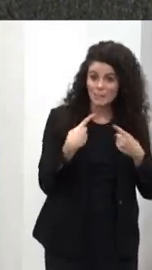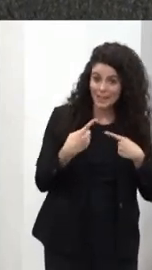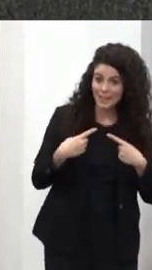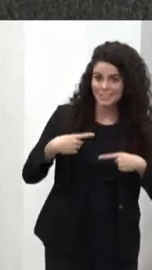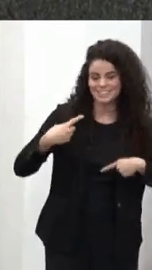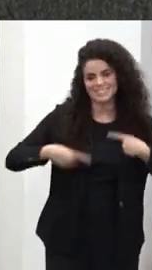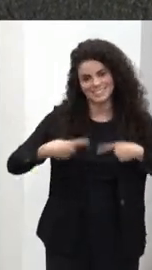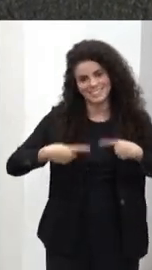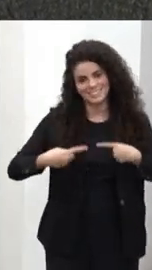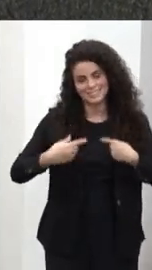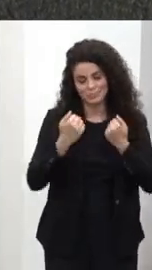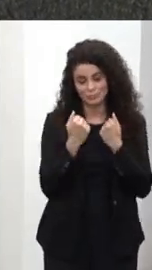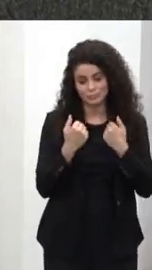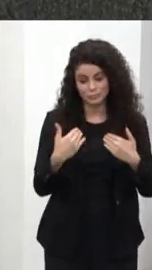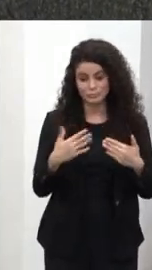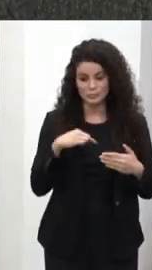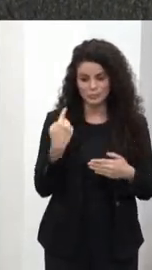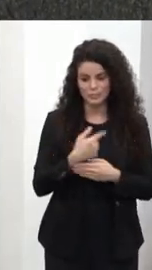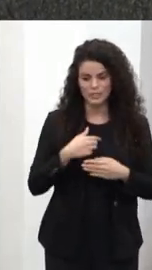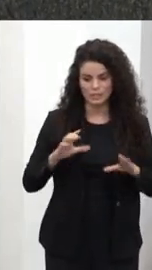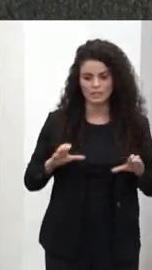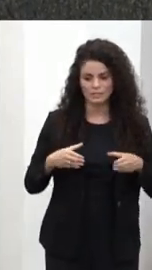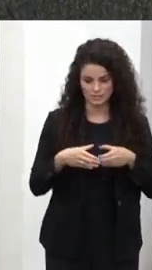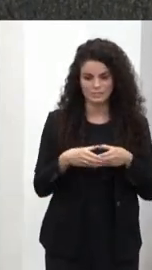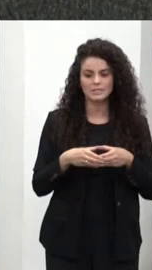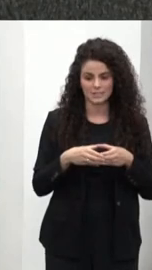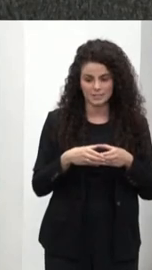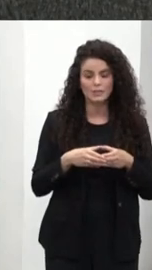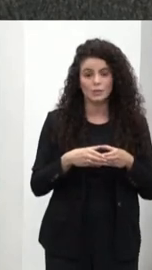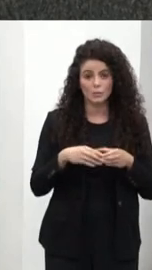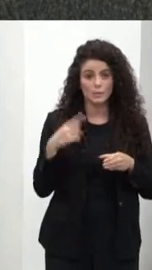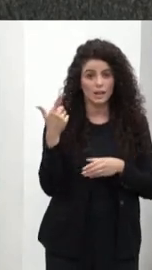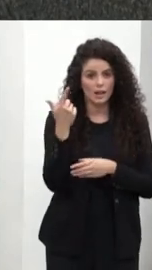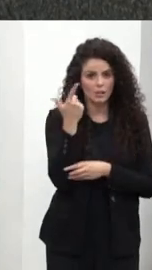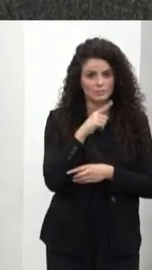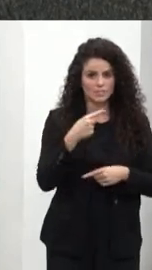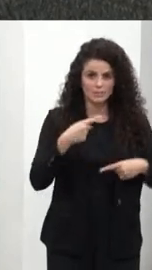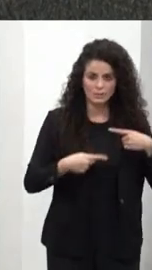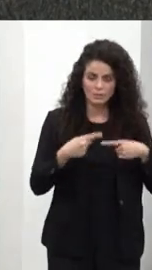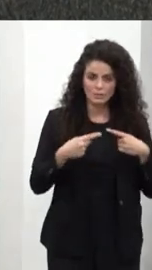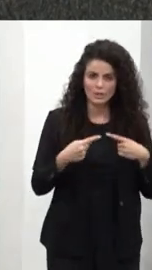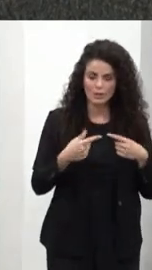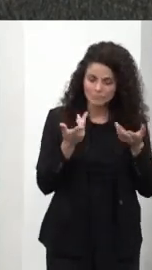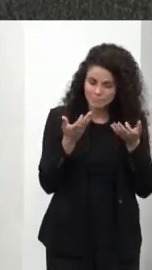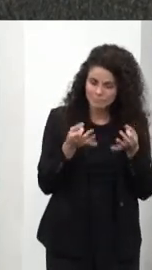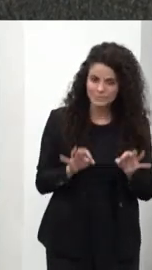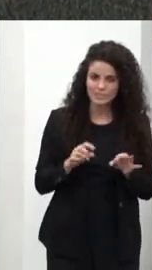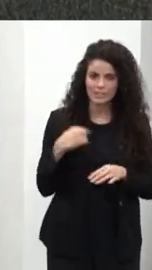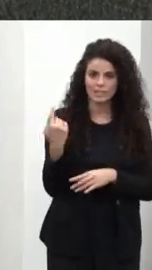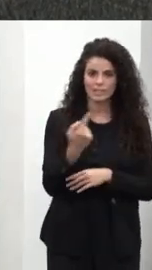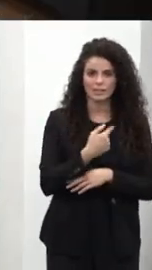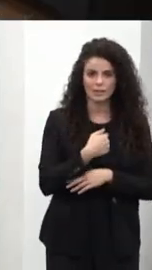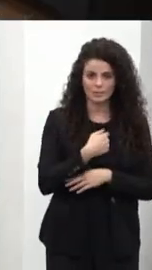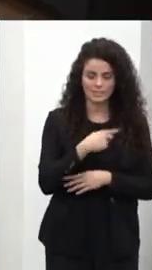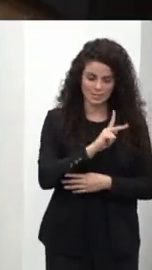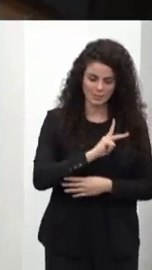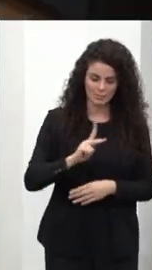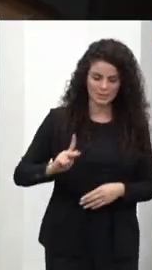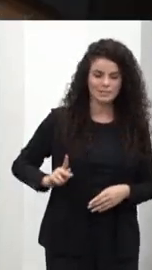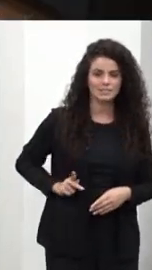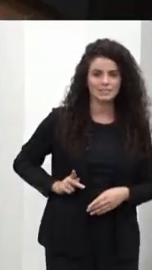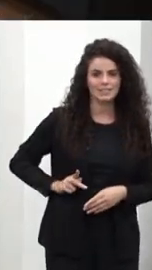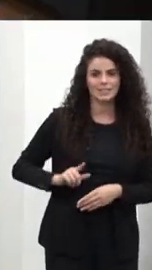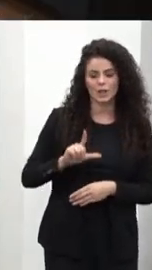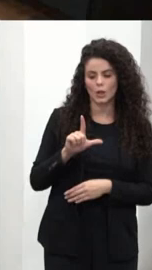comissão ela seja Palco para todas essas discussões né e com certeza com a nossa presidenta Luciene